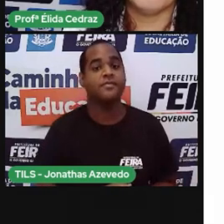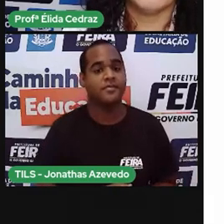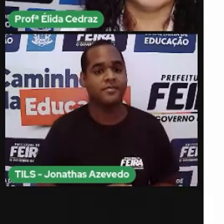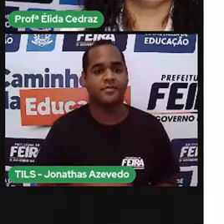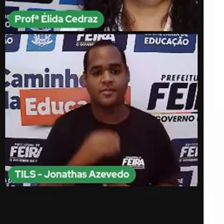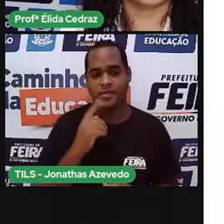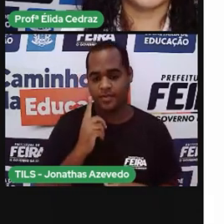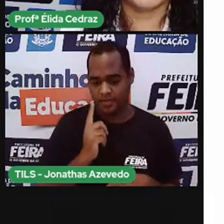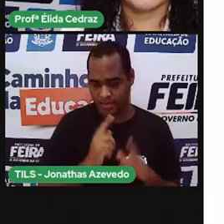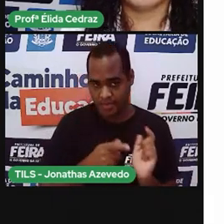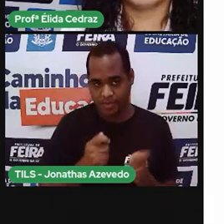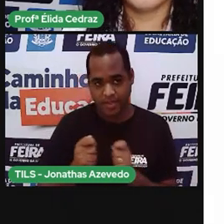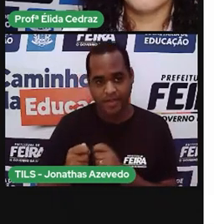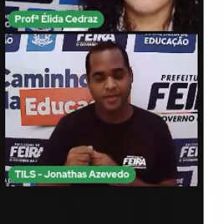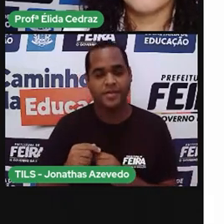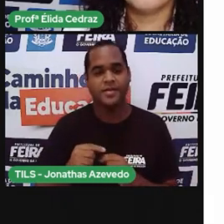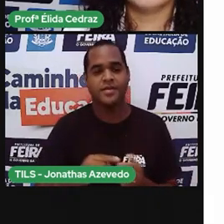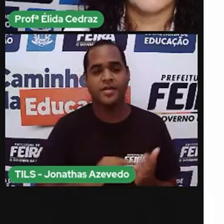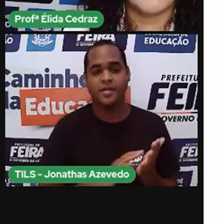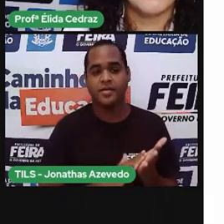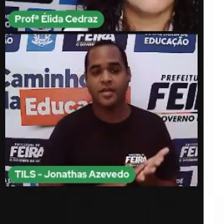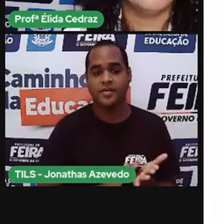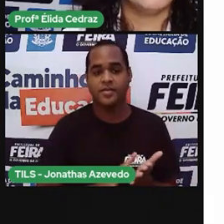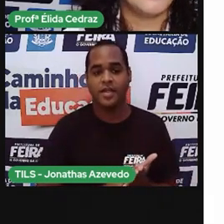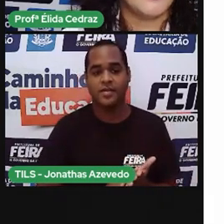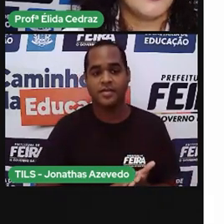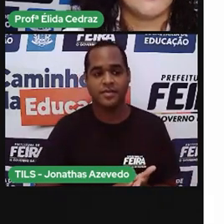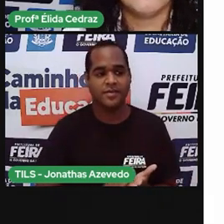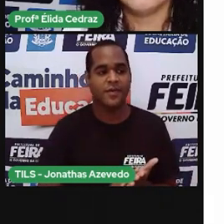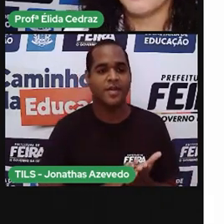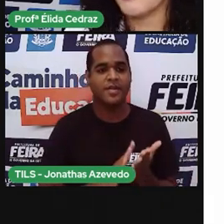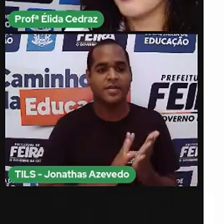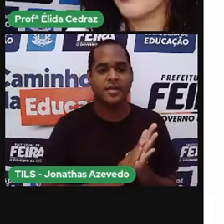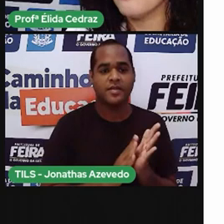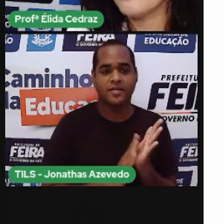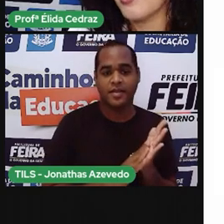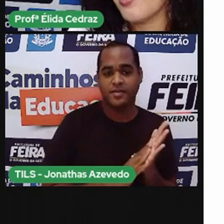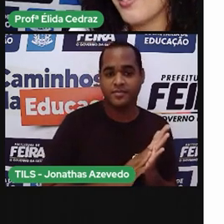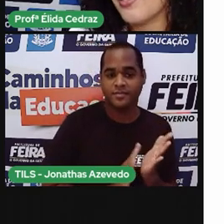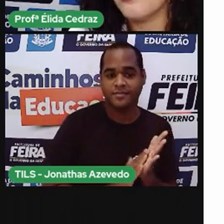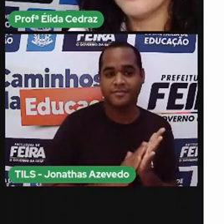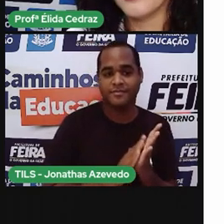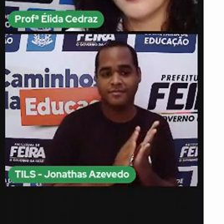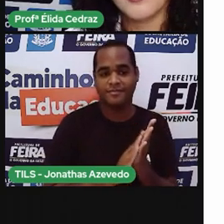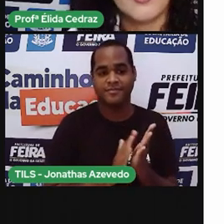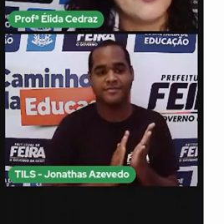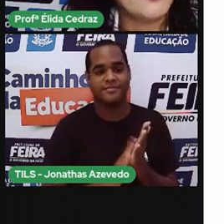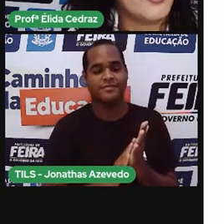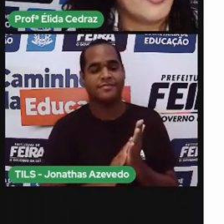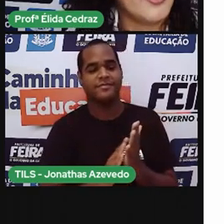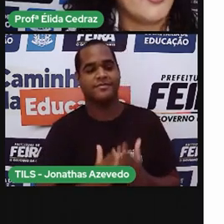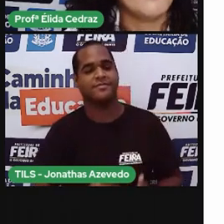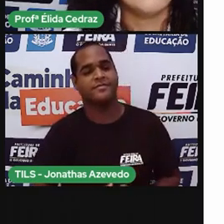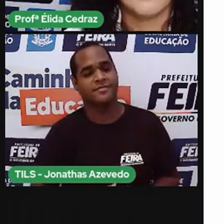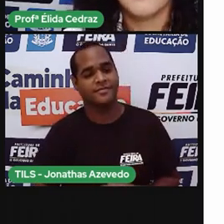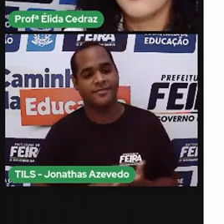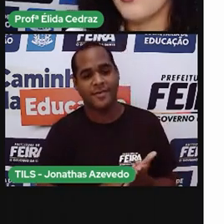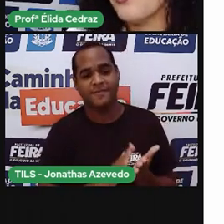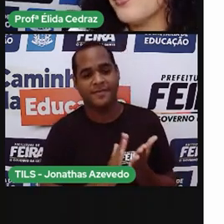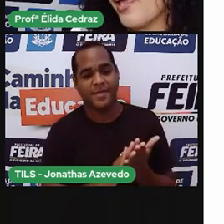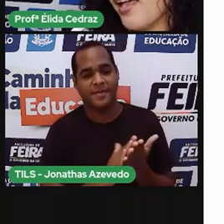tamborim tem Leco Teco tempo tempo Teleco tempo tempo